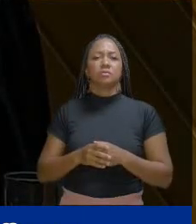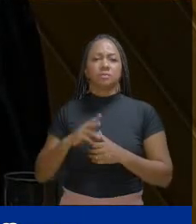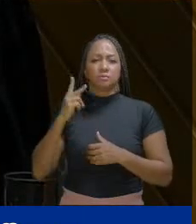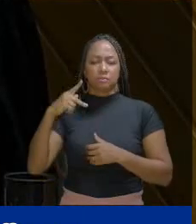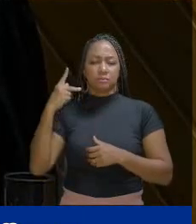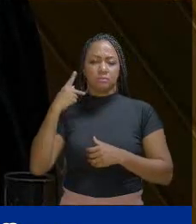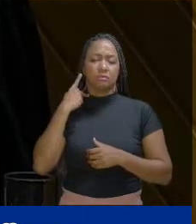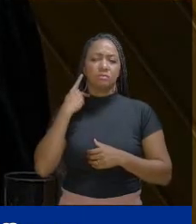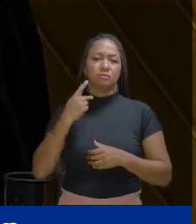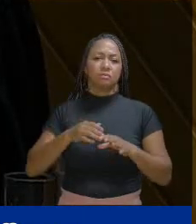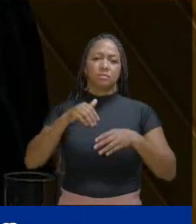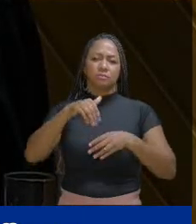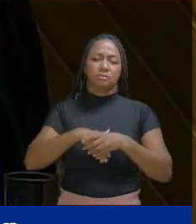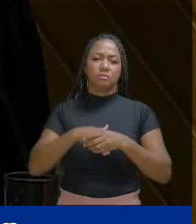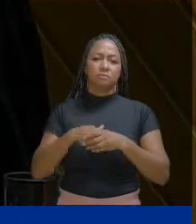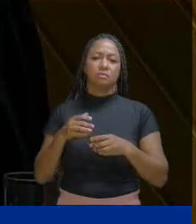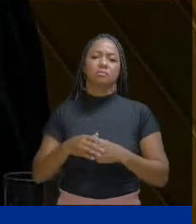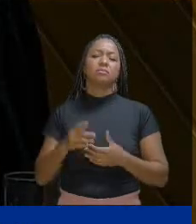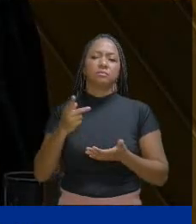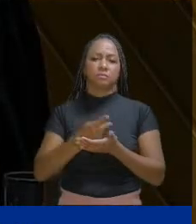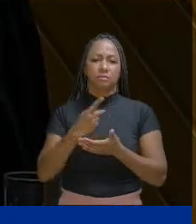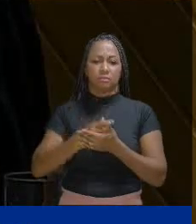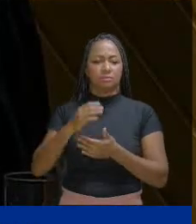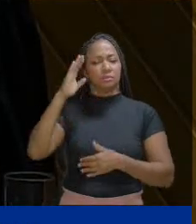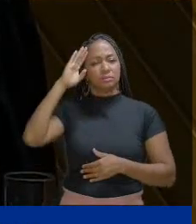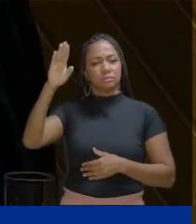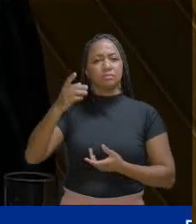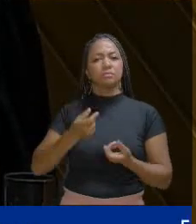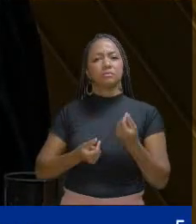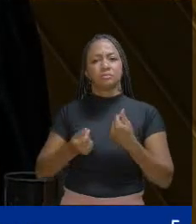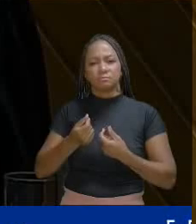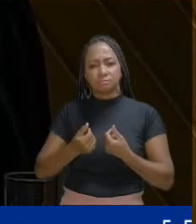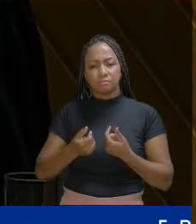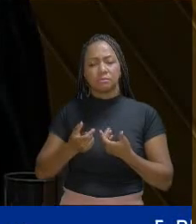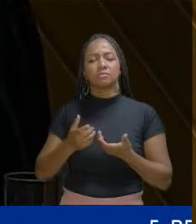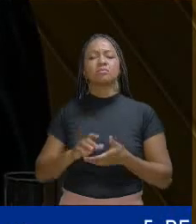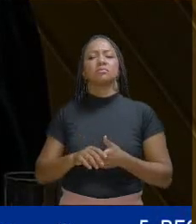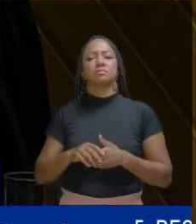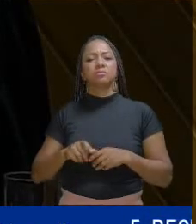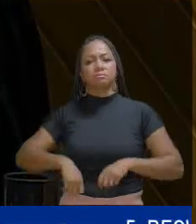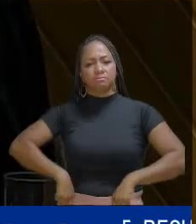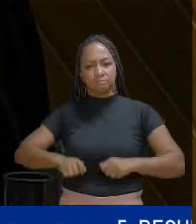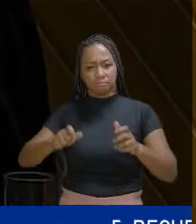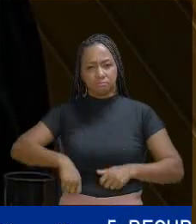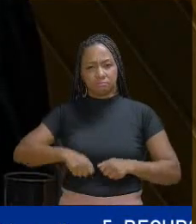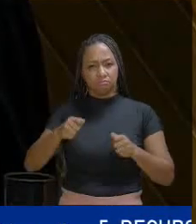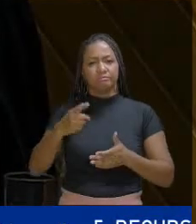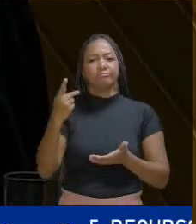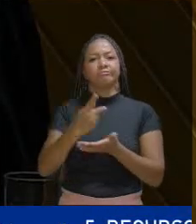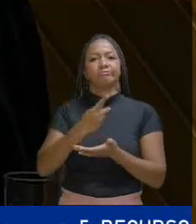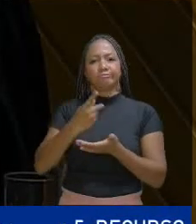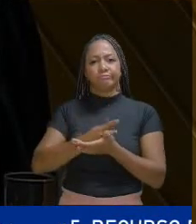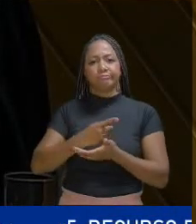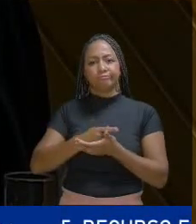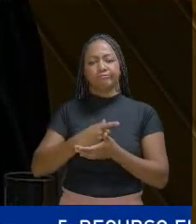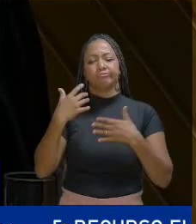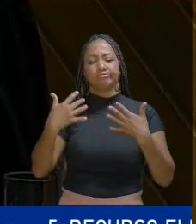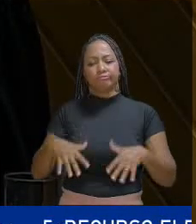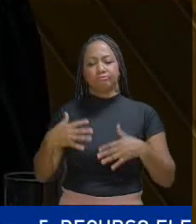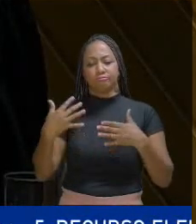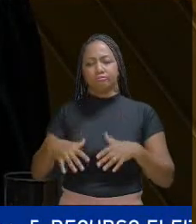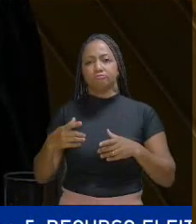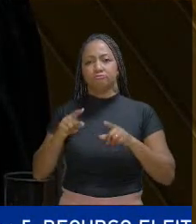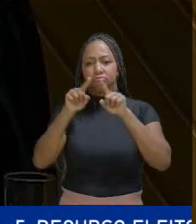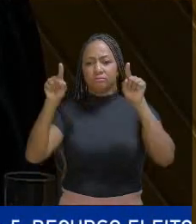Promotoria Eleitoral, que indicou violação ao princípio da economicidade devido ao suposto gasto desproporcional com santinhos